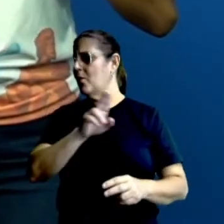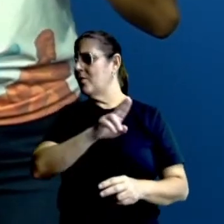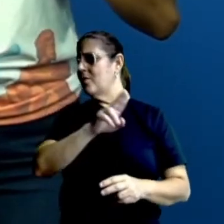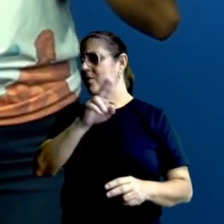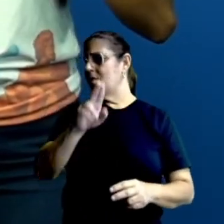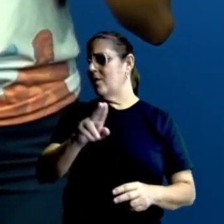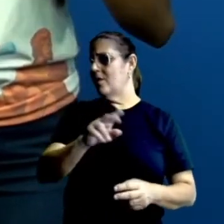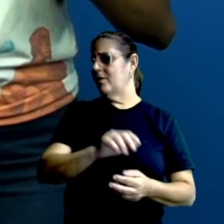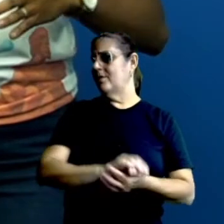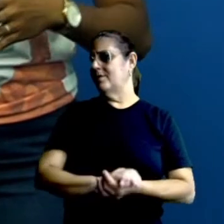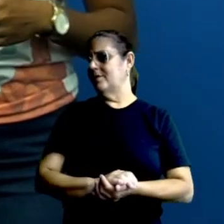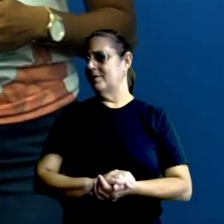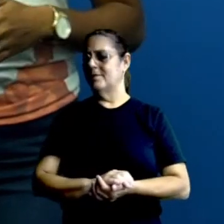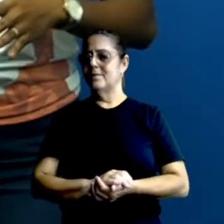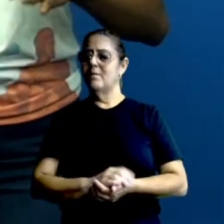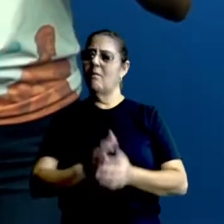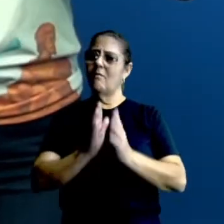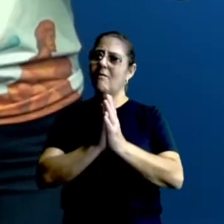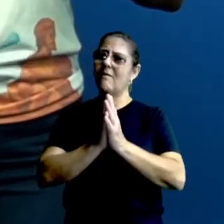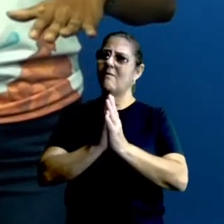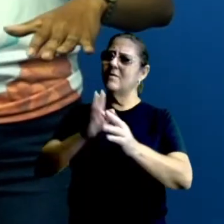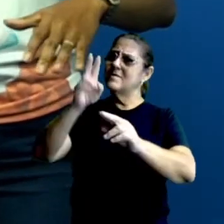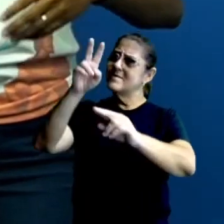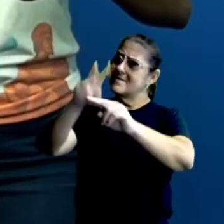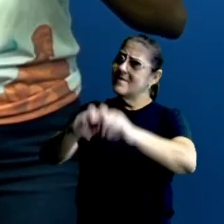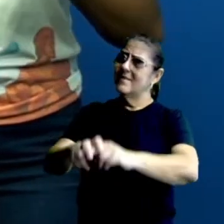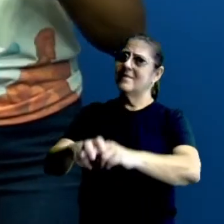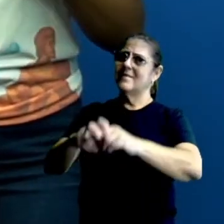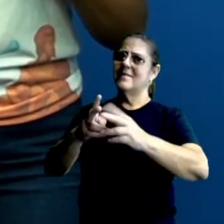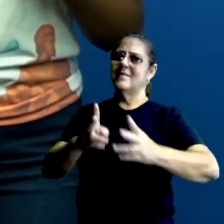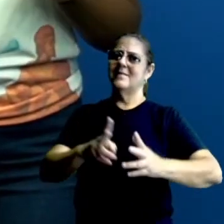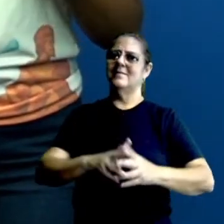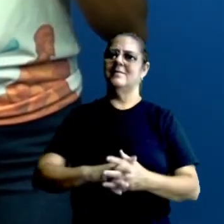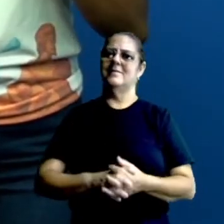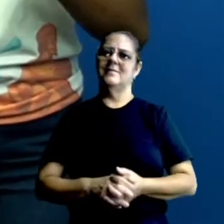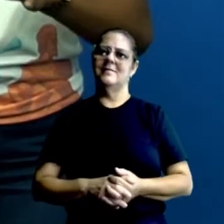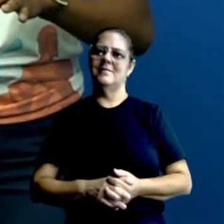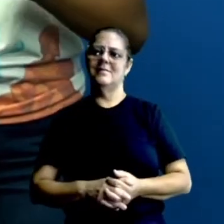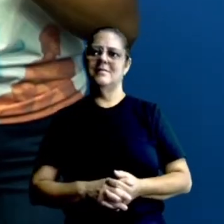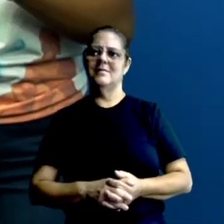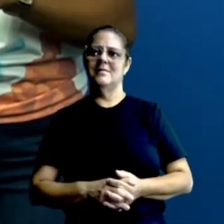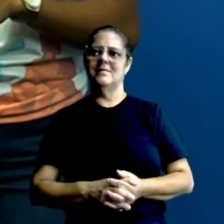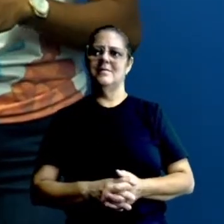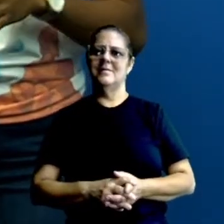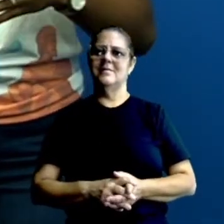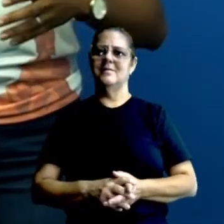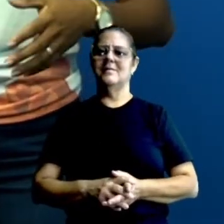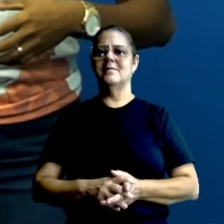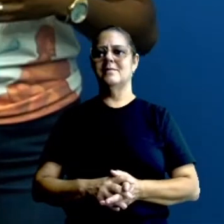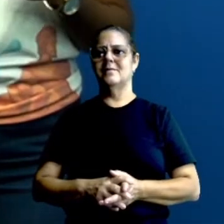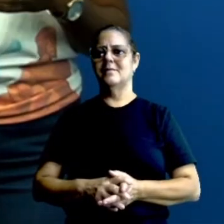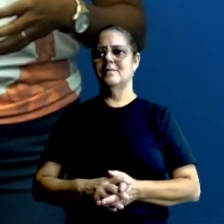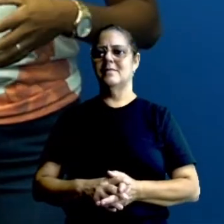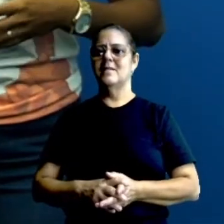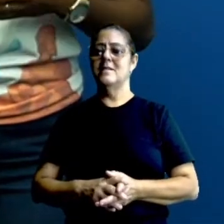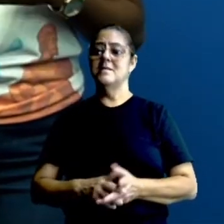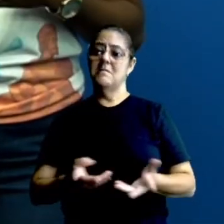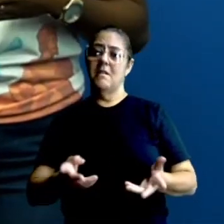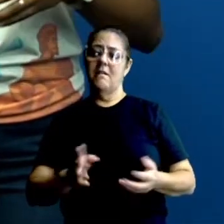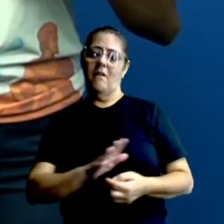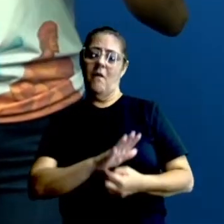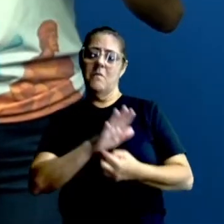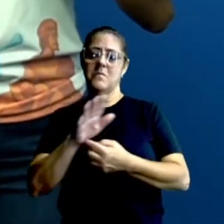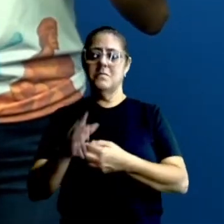e eu utilizo muito, tá? Sit down, please. Enfim, sentem-se, por favor. São expressões que